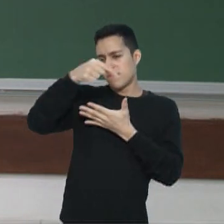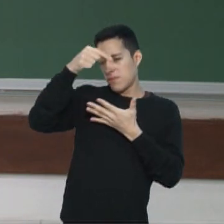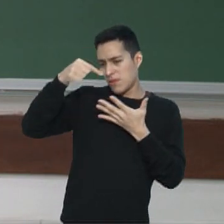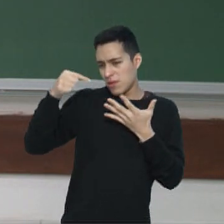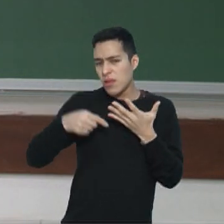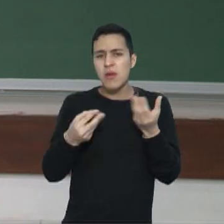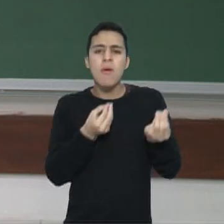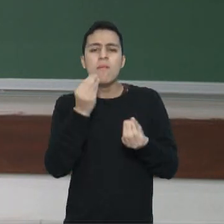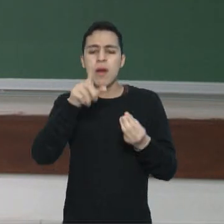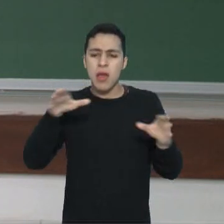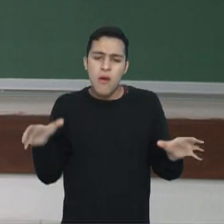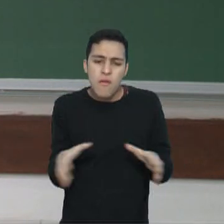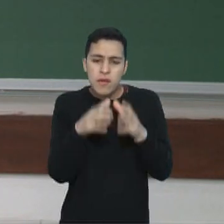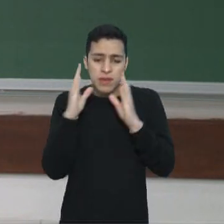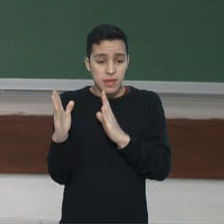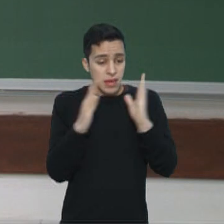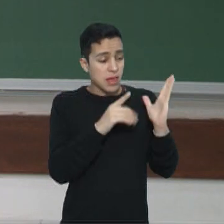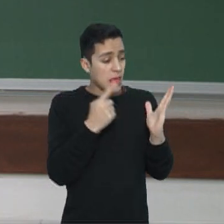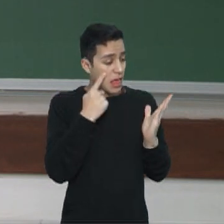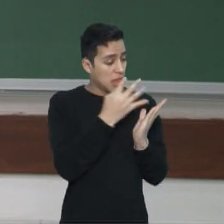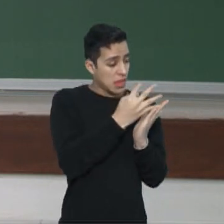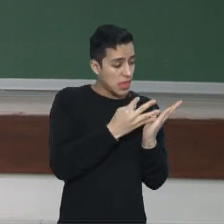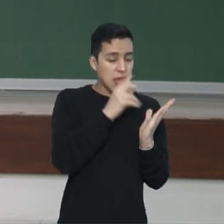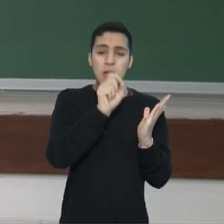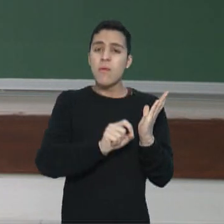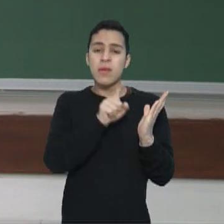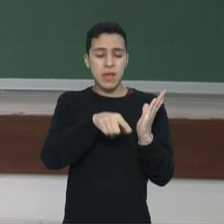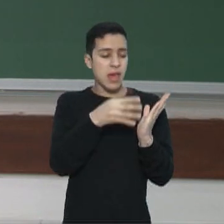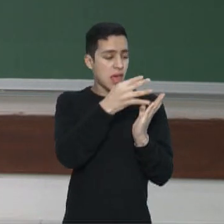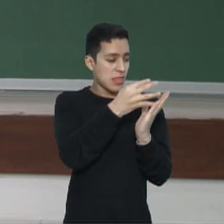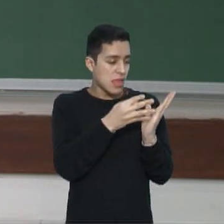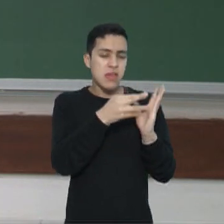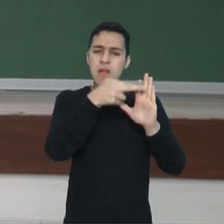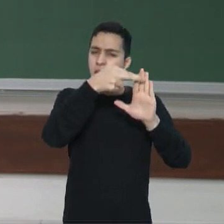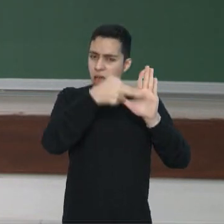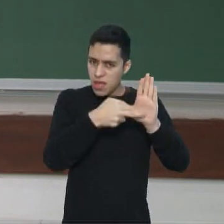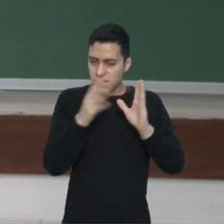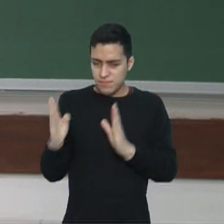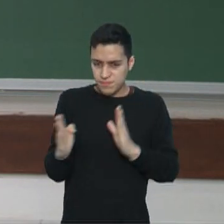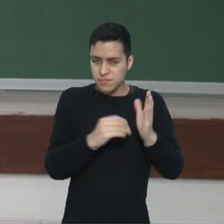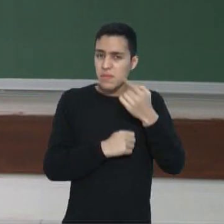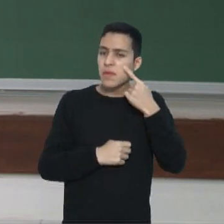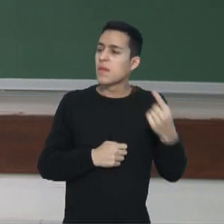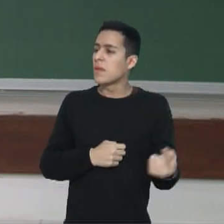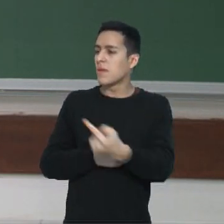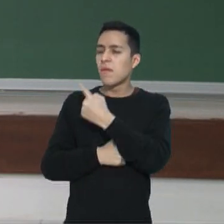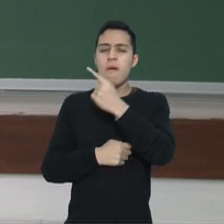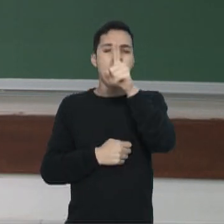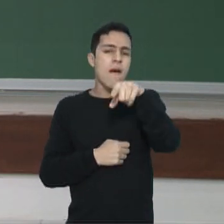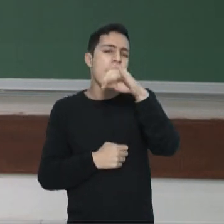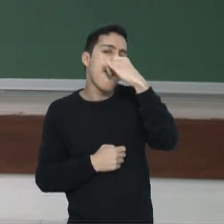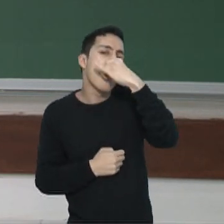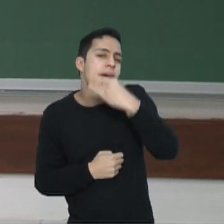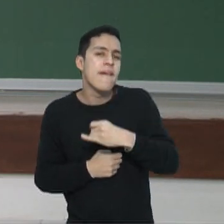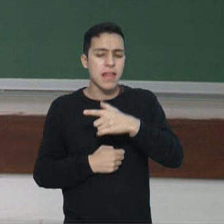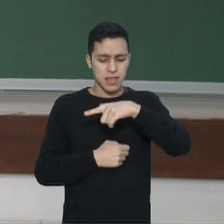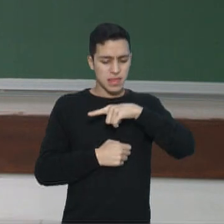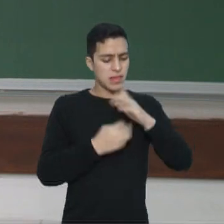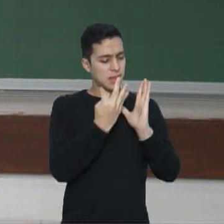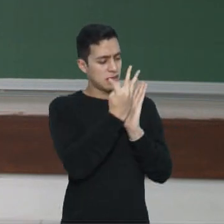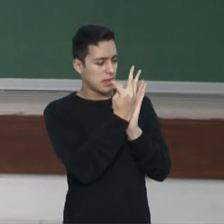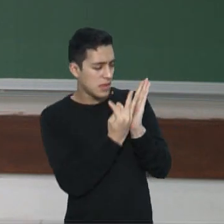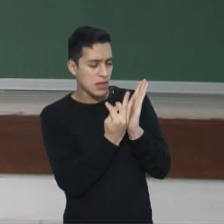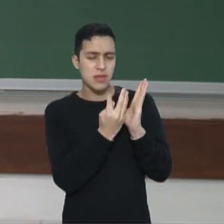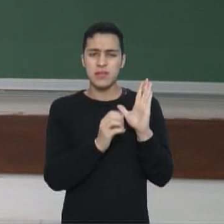de convivência. E esses textos são textos normativos. Vamos ver agora um exemplo. Nós temos textos que